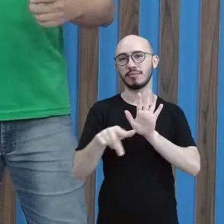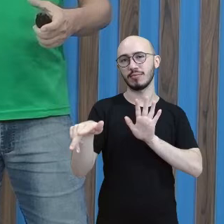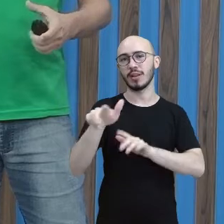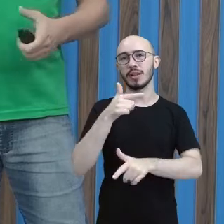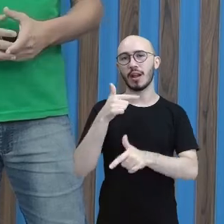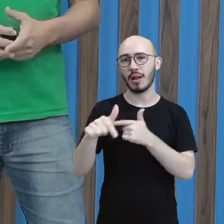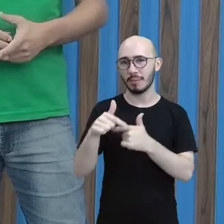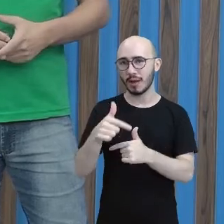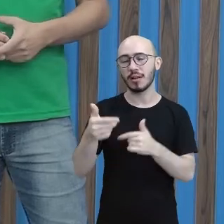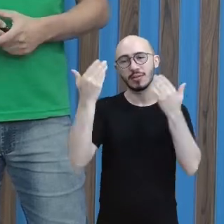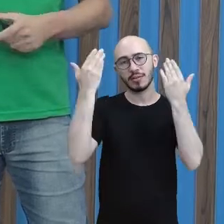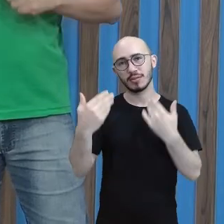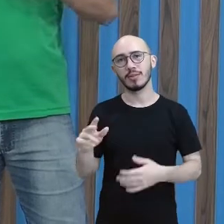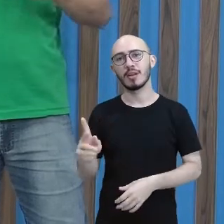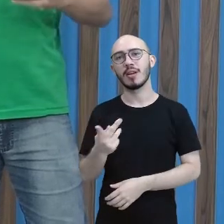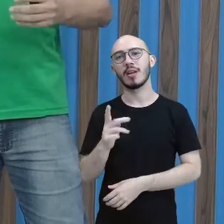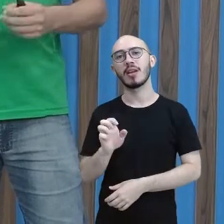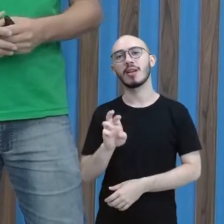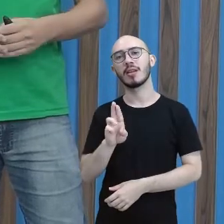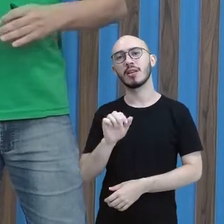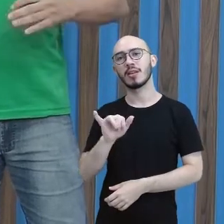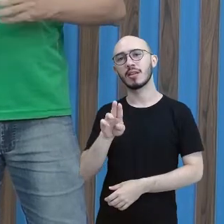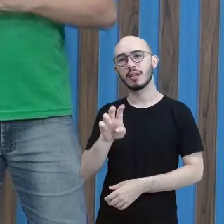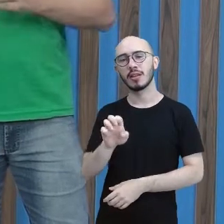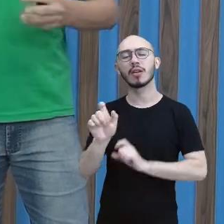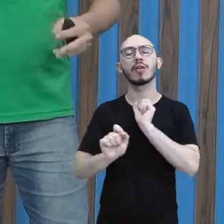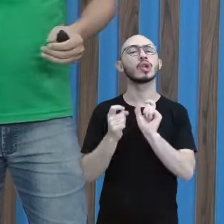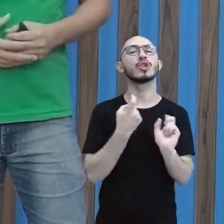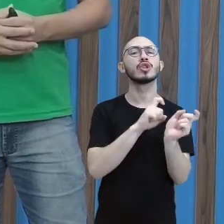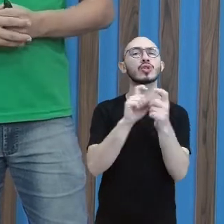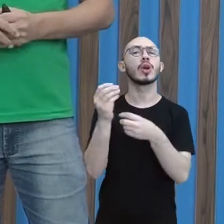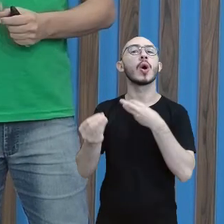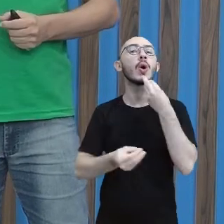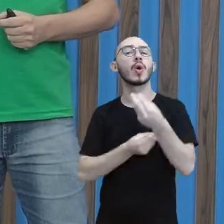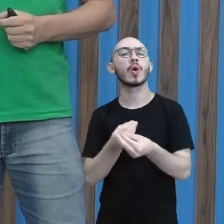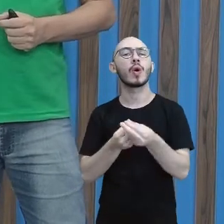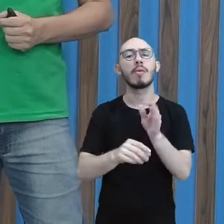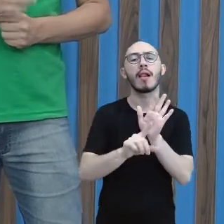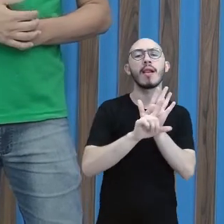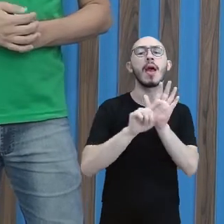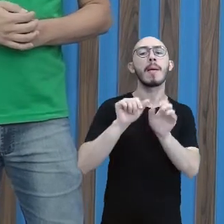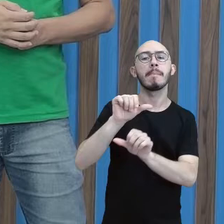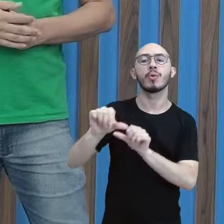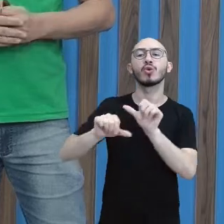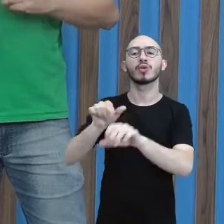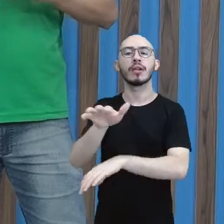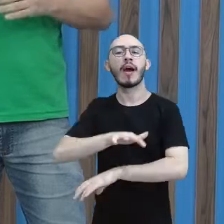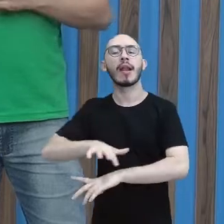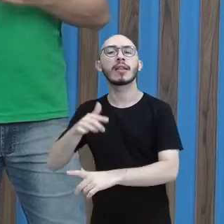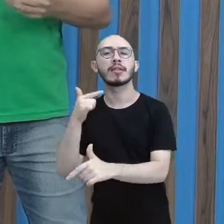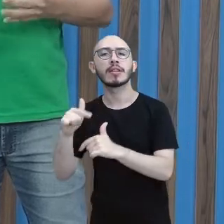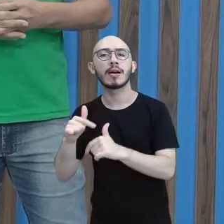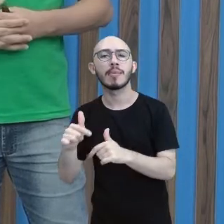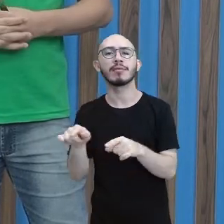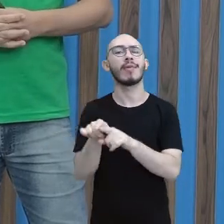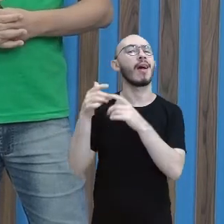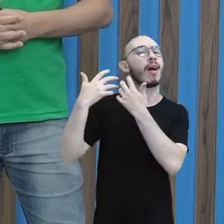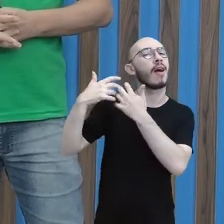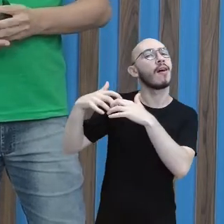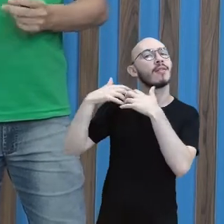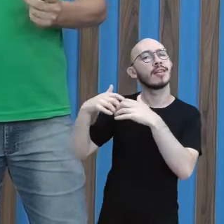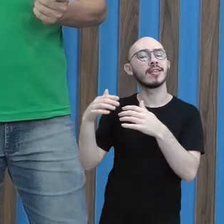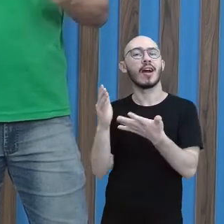Eu sou Henrique Nelson e vamos hoje discutir sobre as mudanças na legislação do trabalho, vamos fazer algumas reflexões